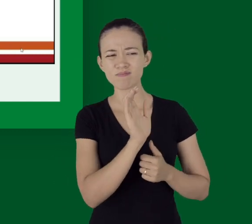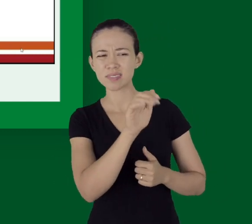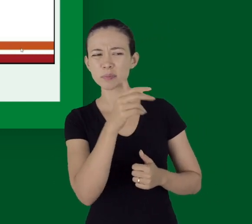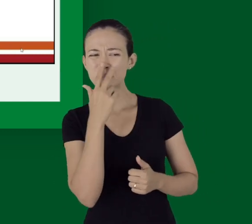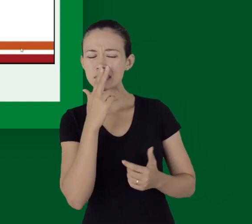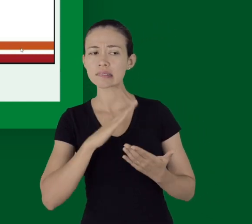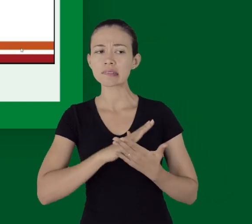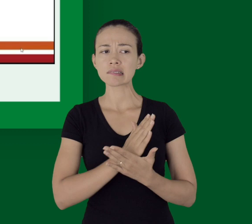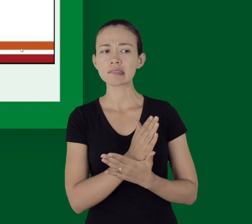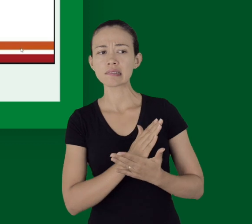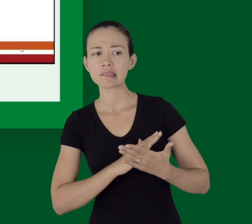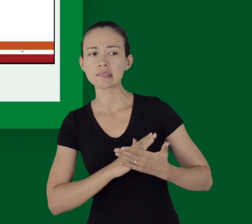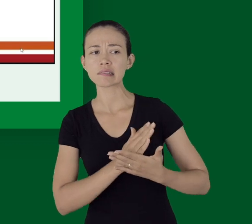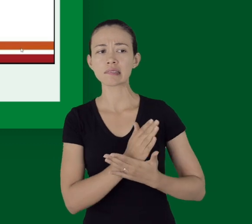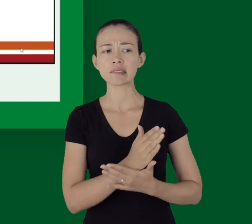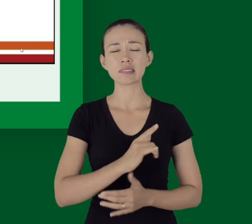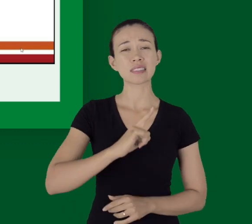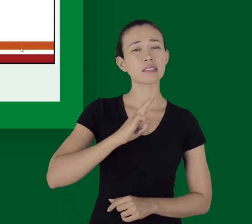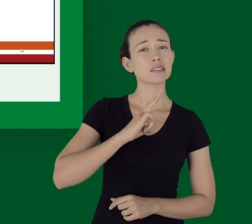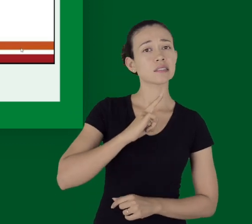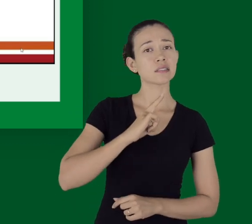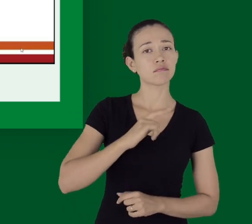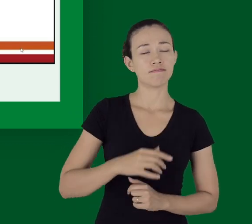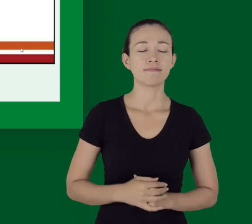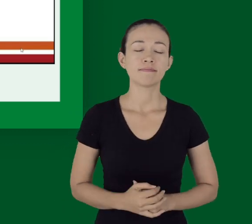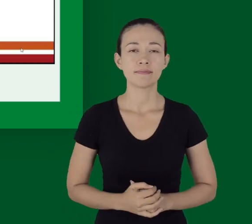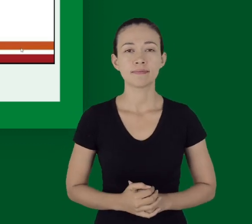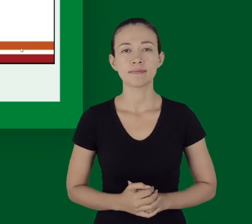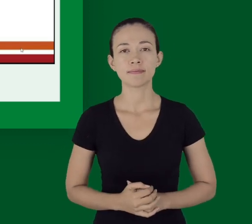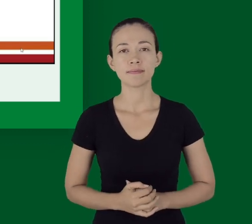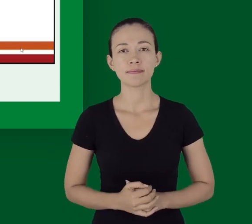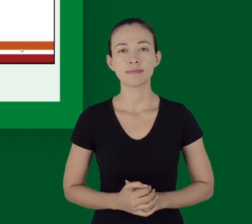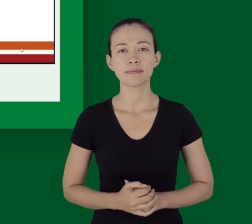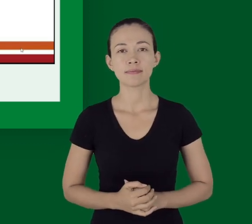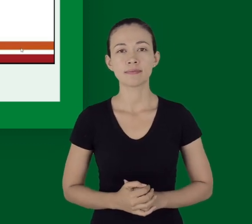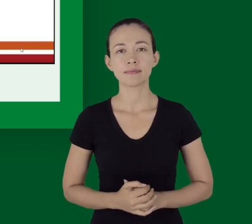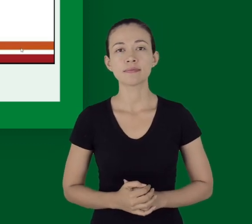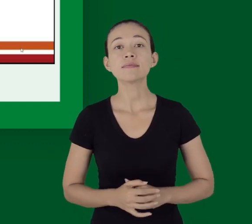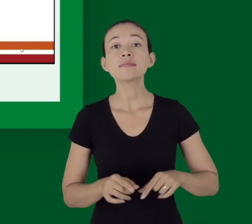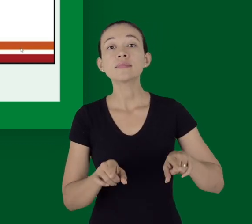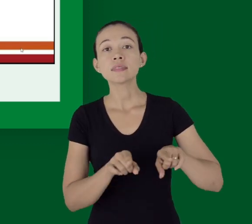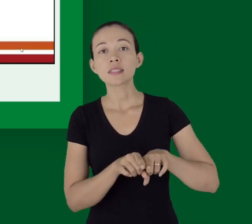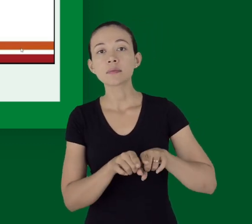bem, se por acaso ele está com um desconforto, né, com sinal de desconforto,